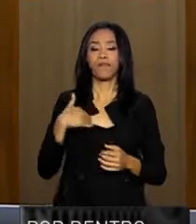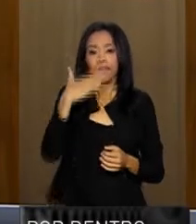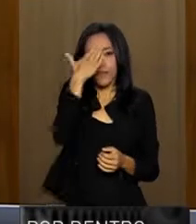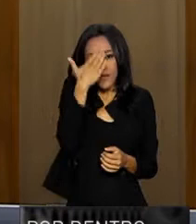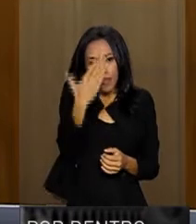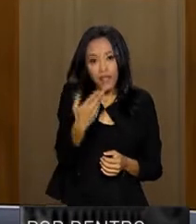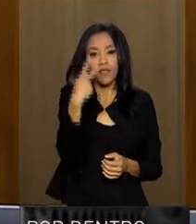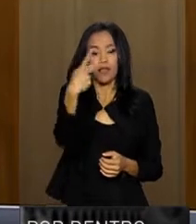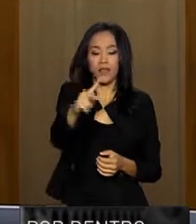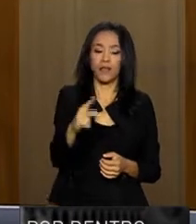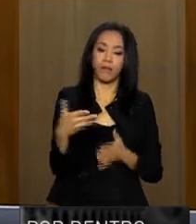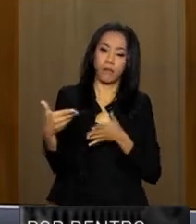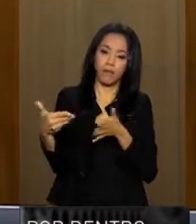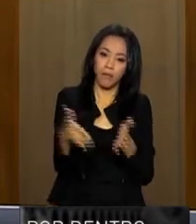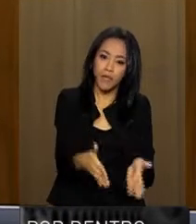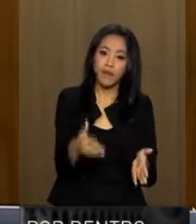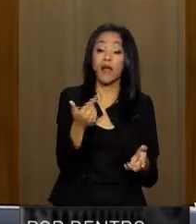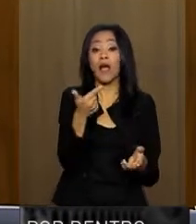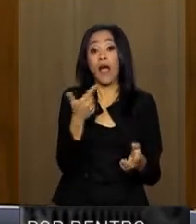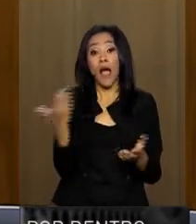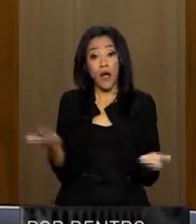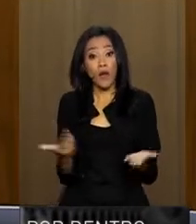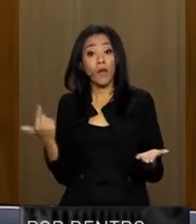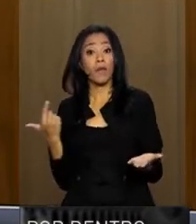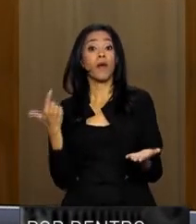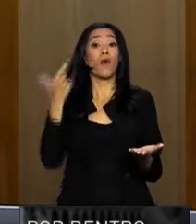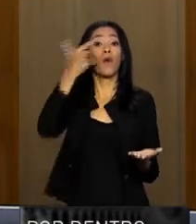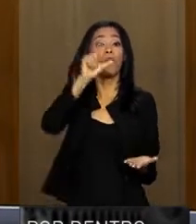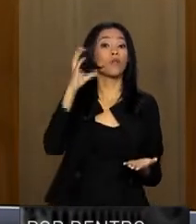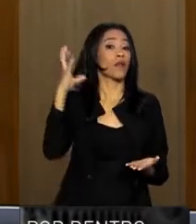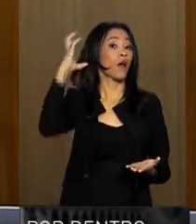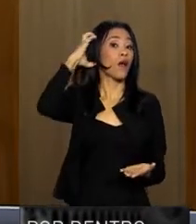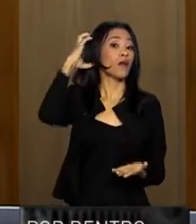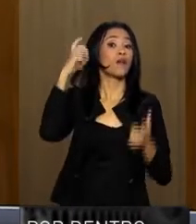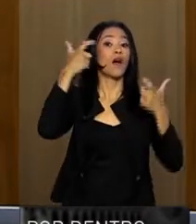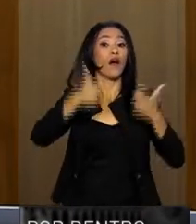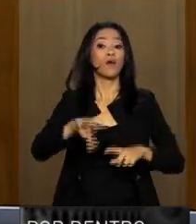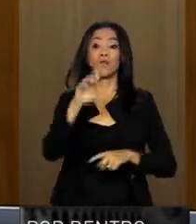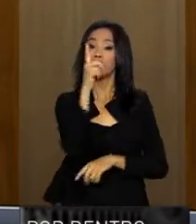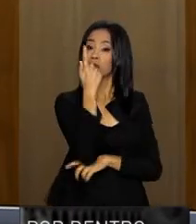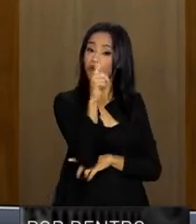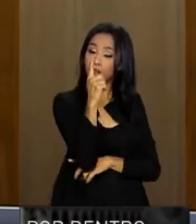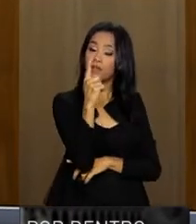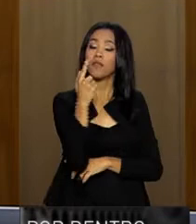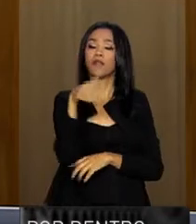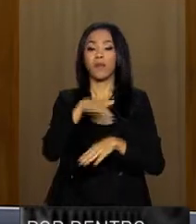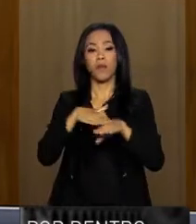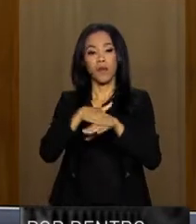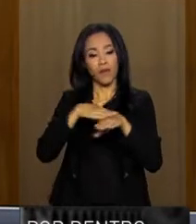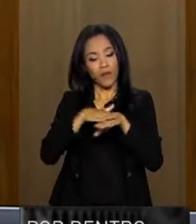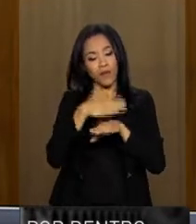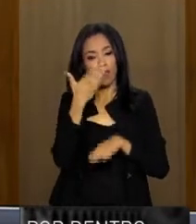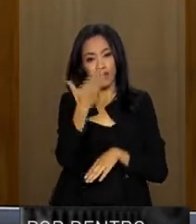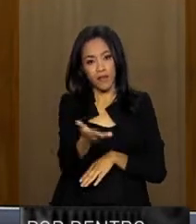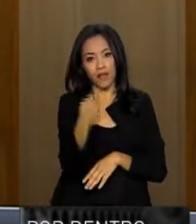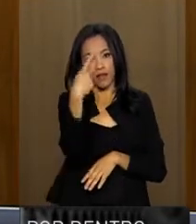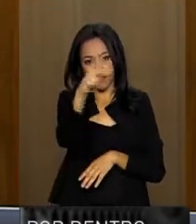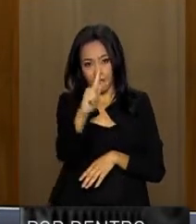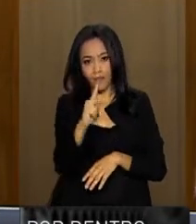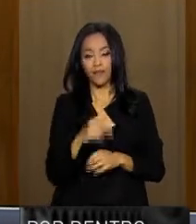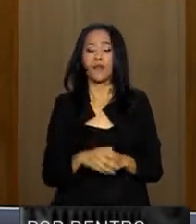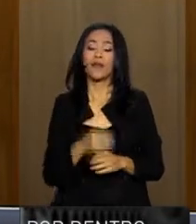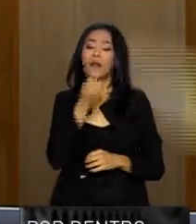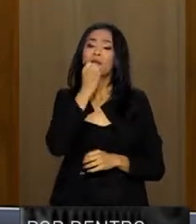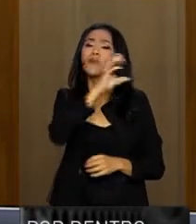nacional de brasília e agora a gente segue até goiânia goiás vamos conversar com a rosane com o toque da rádio bandeirantes o lausanne